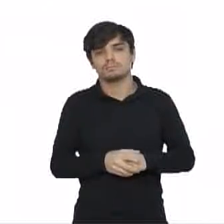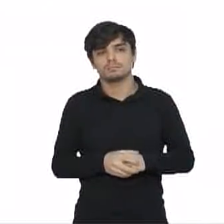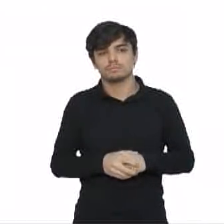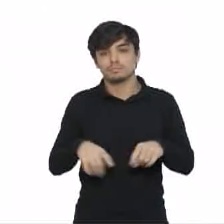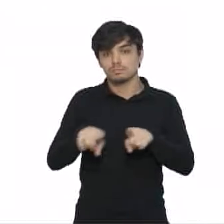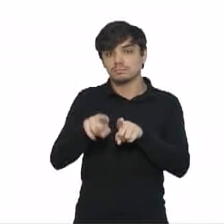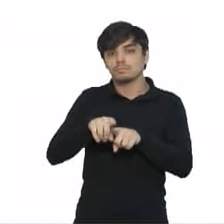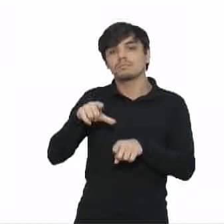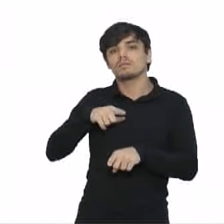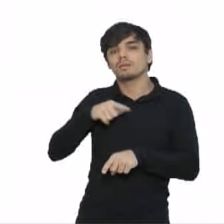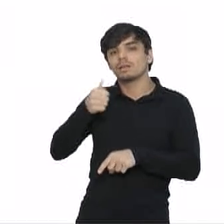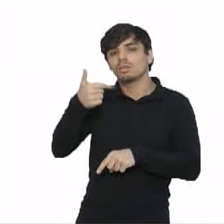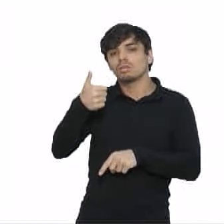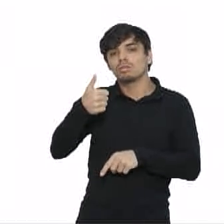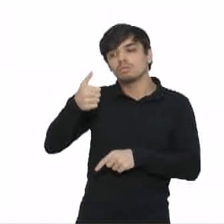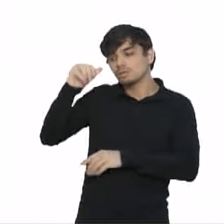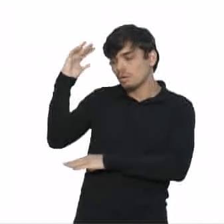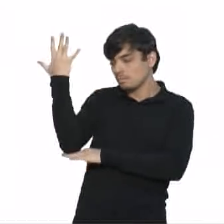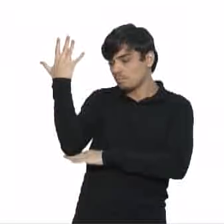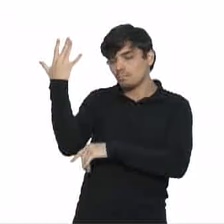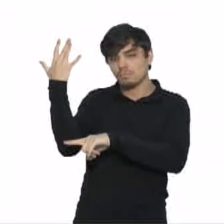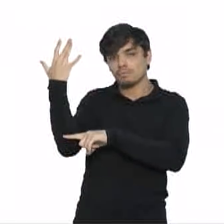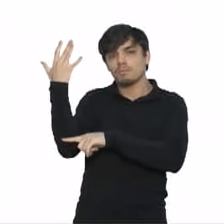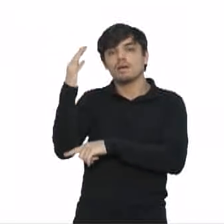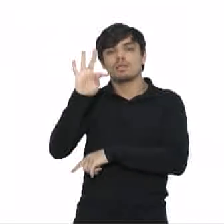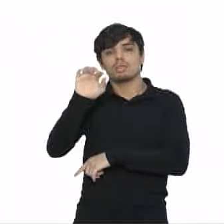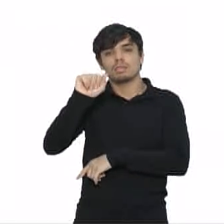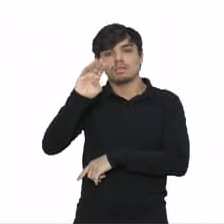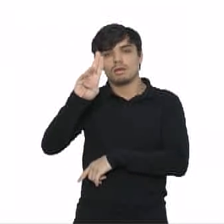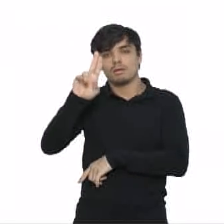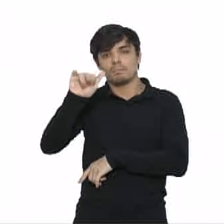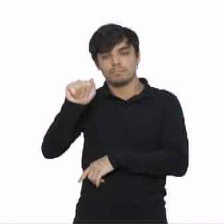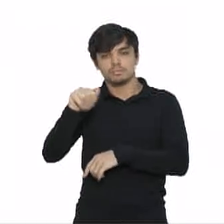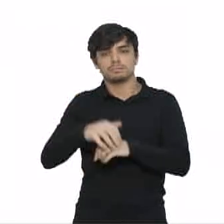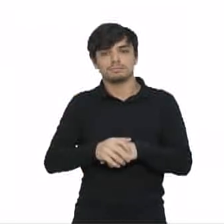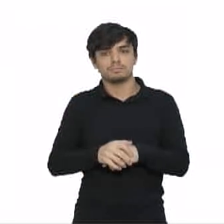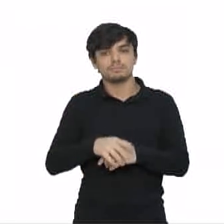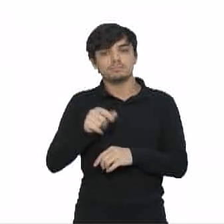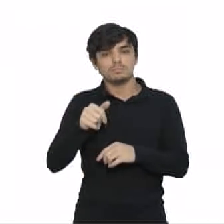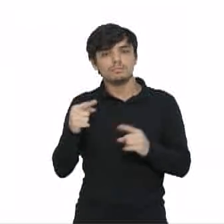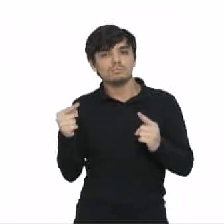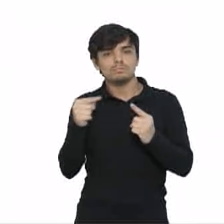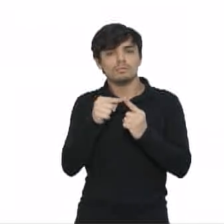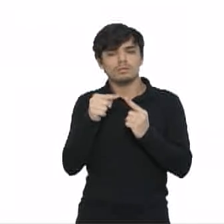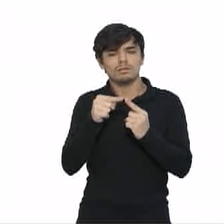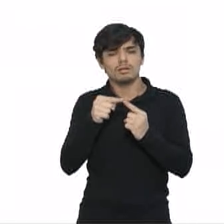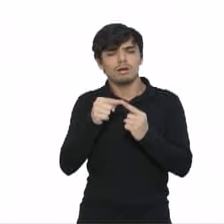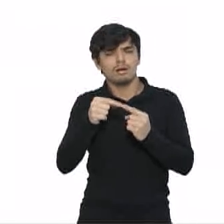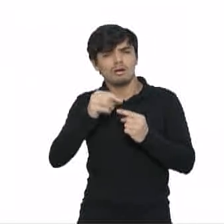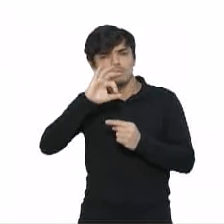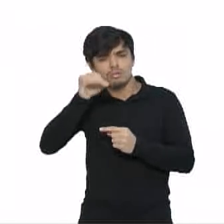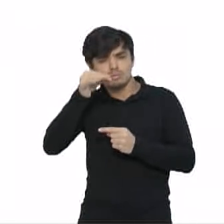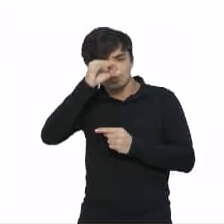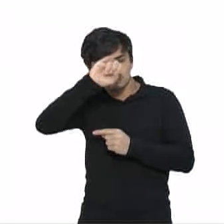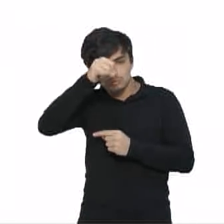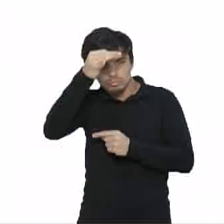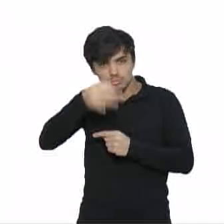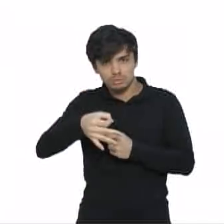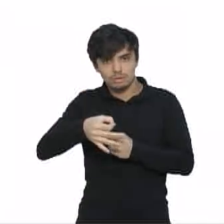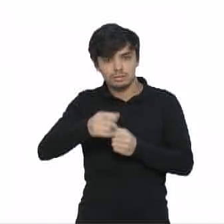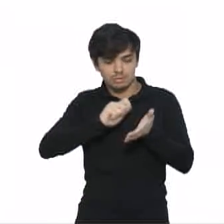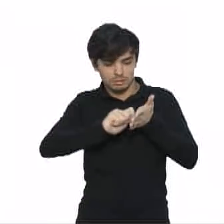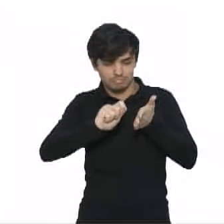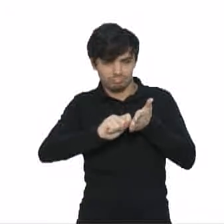em 450 a.C., é um dos exemplos dessa fundamentação jurídica na parte escrita. Elas